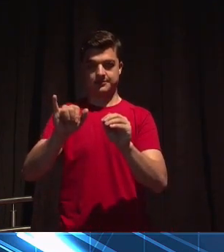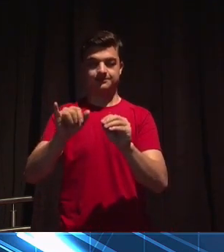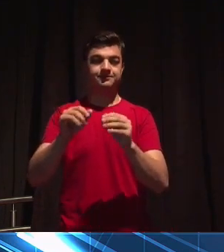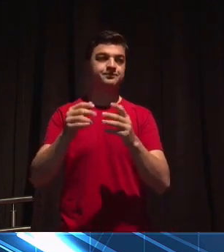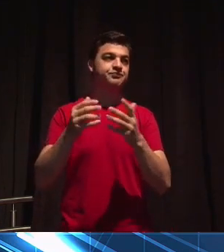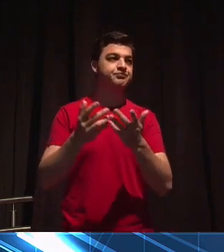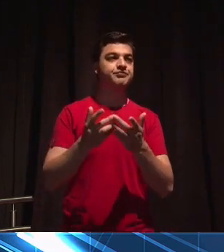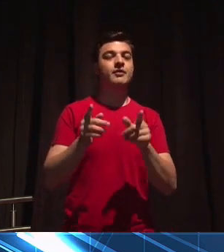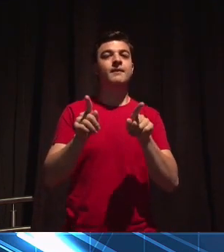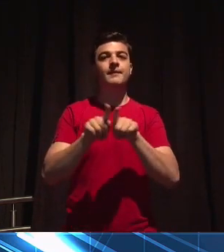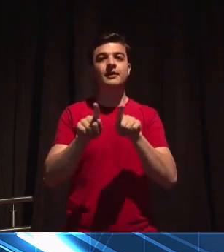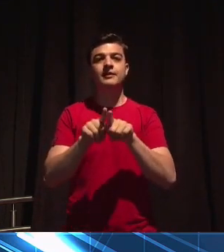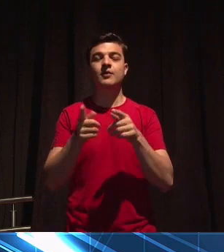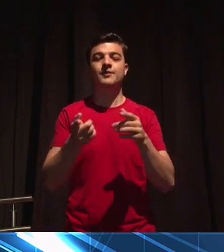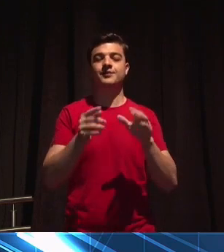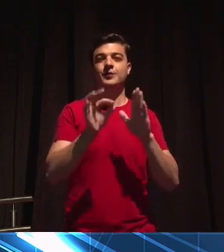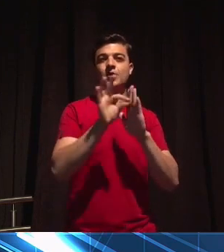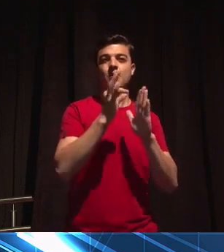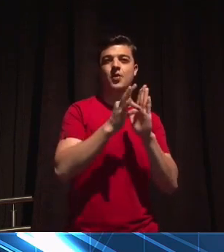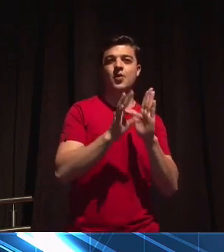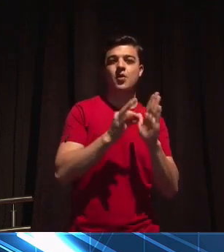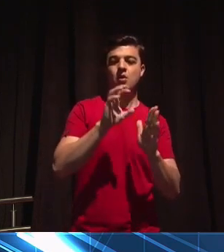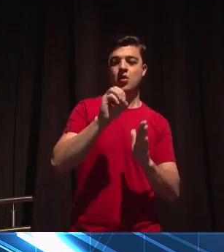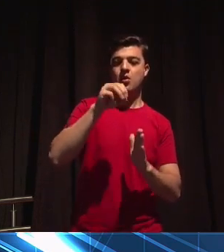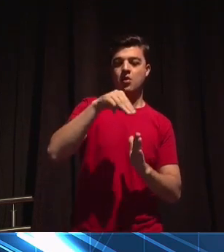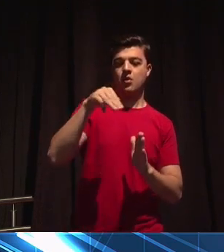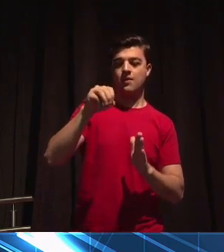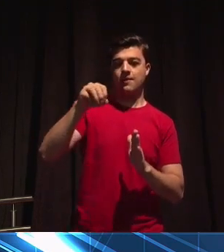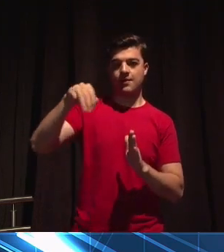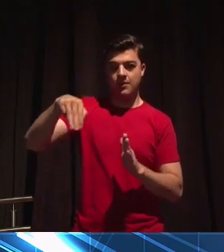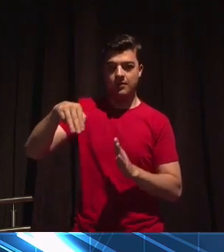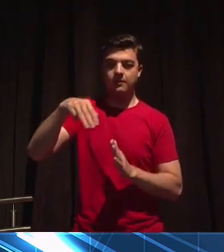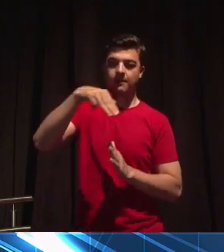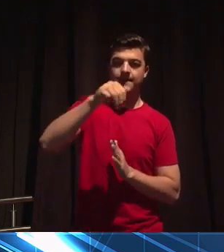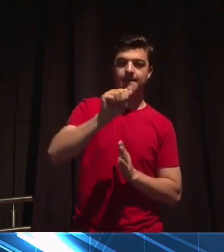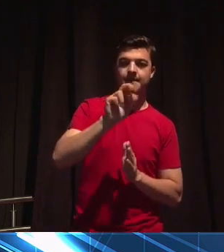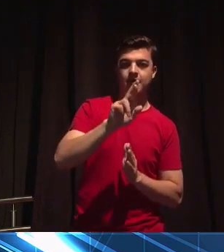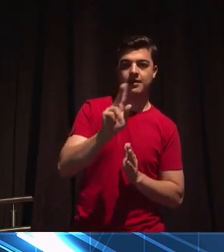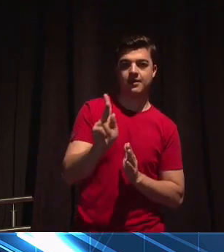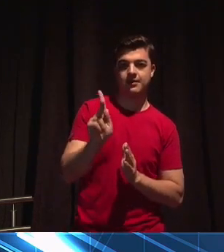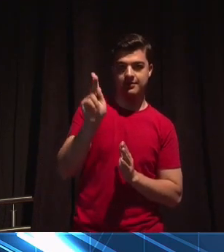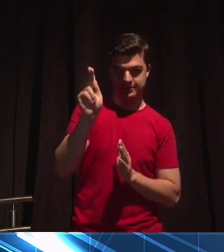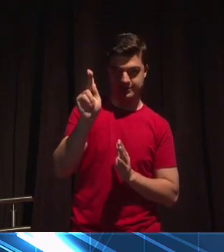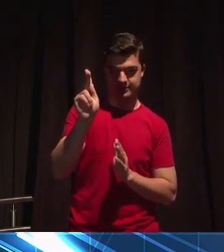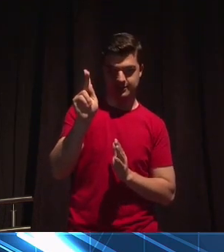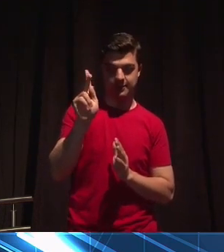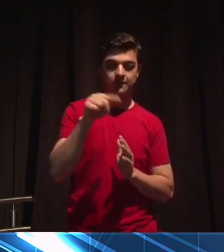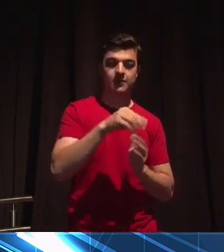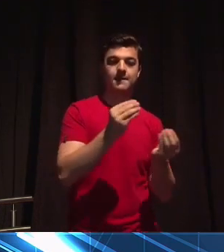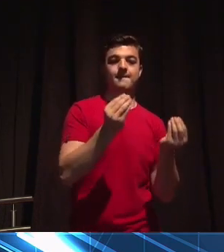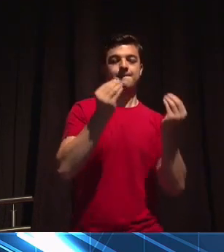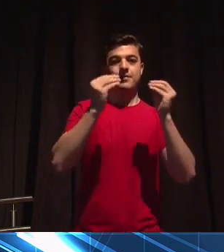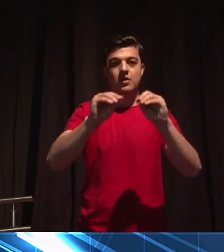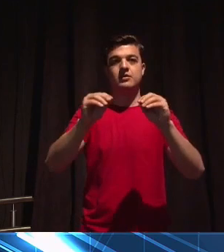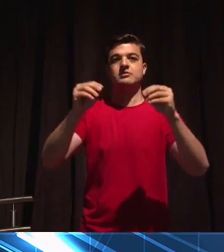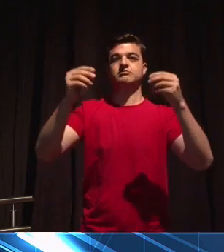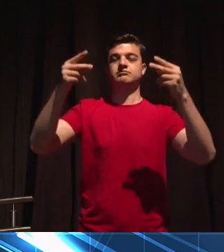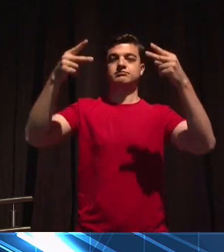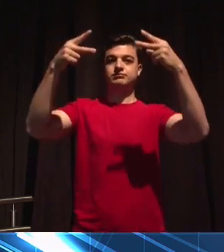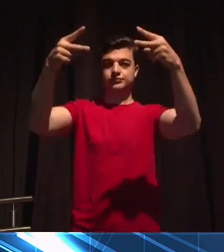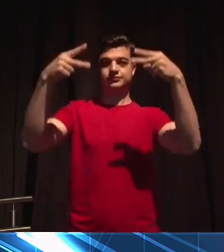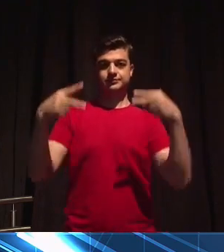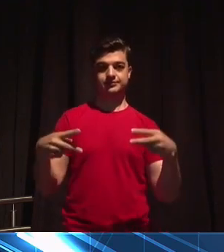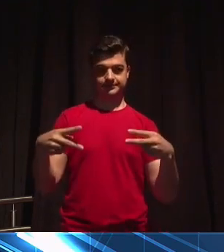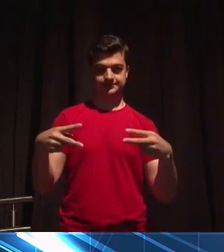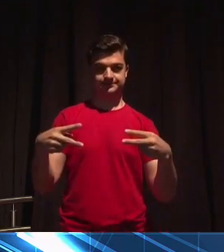marque o que o trecho de código que usa como Mark eu extraio para uma classe renderizador McDonald's para HTML eu faço a mesma coisa para